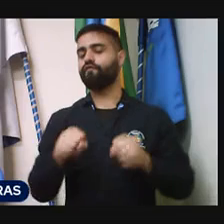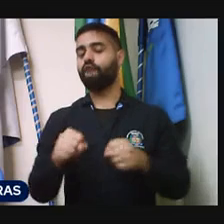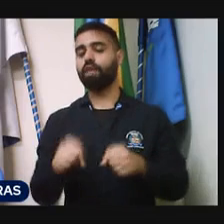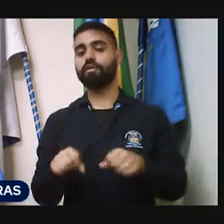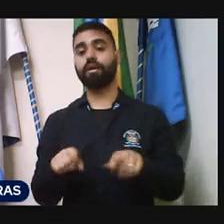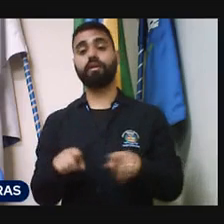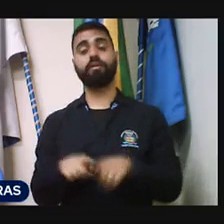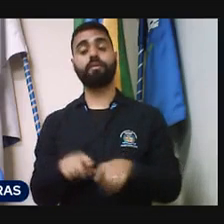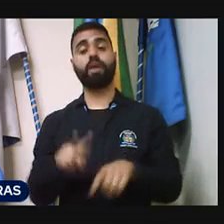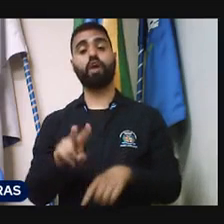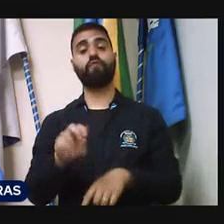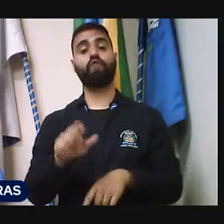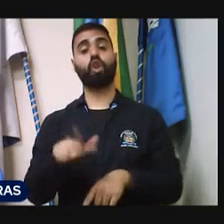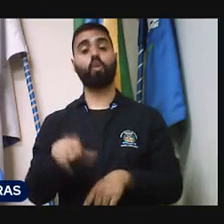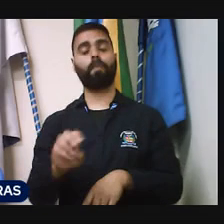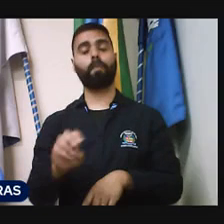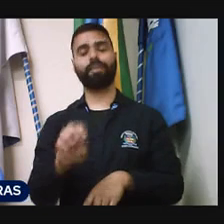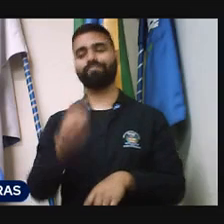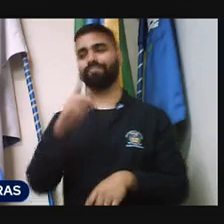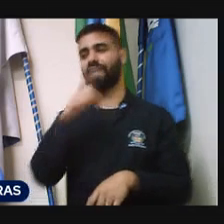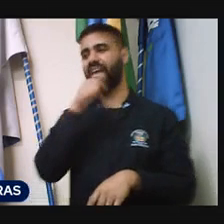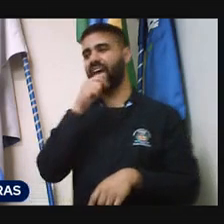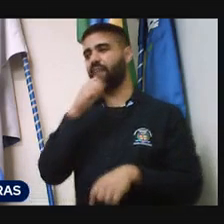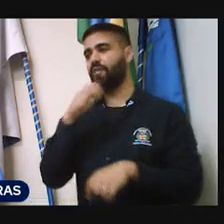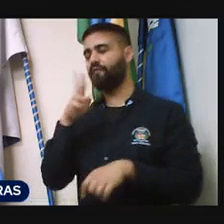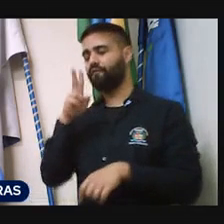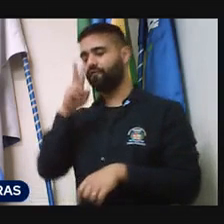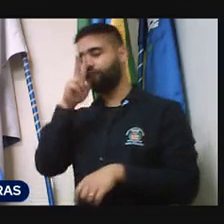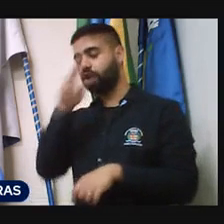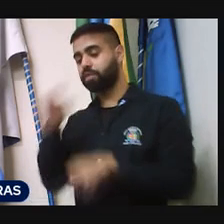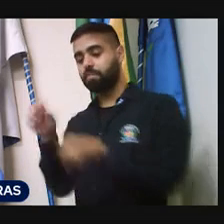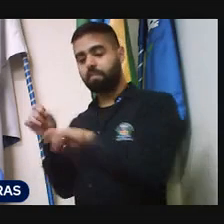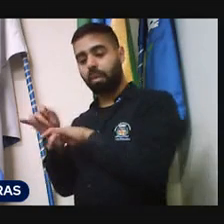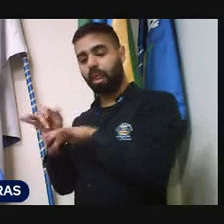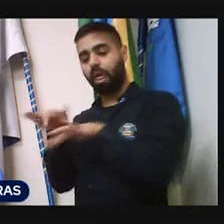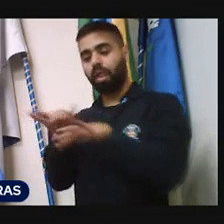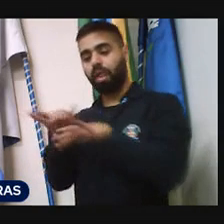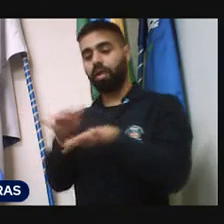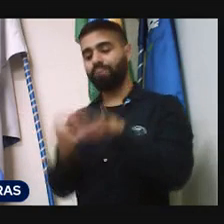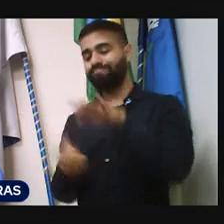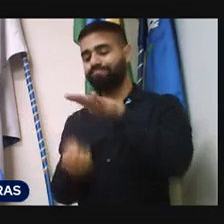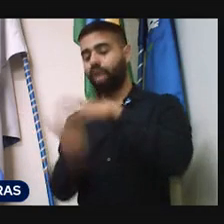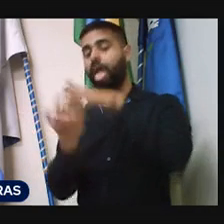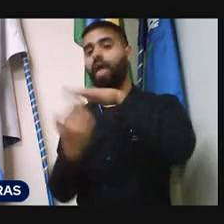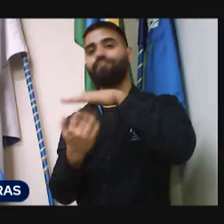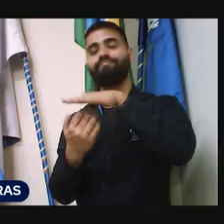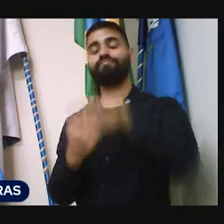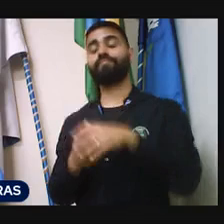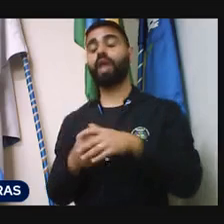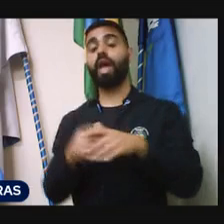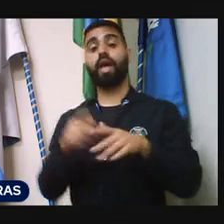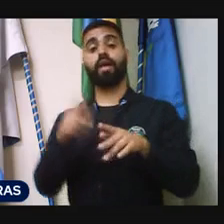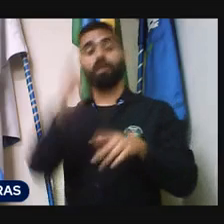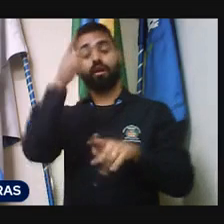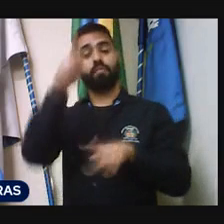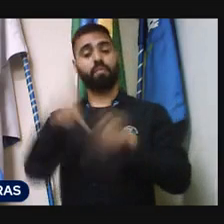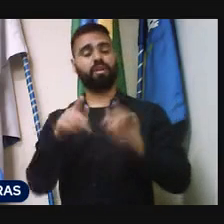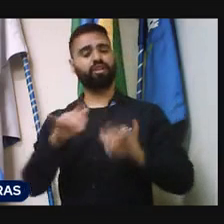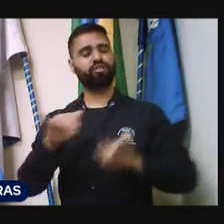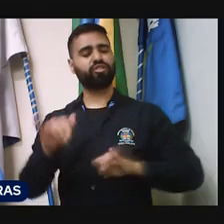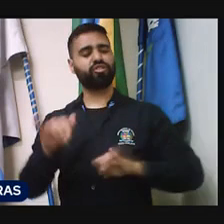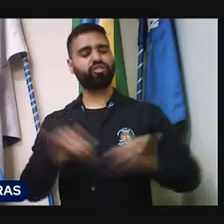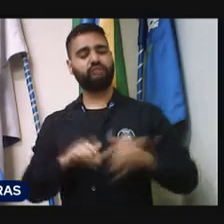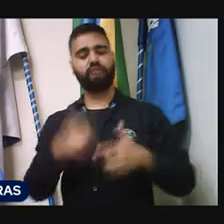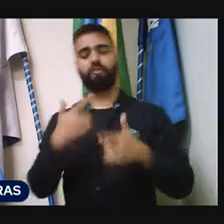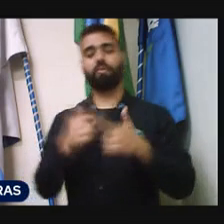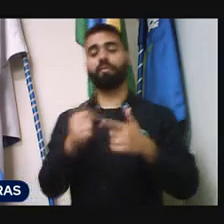de água são tão fortes que as enorme tampa de concreto sai do lugar os moradores sofrem com a água Antônio em seus Quintais